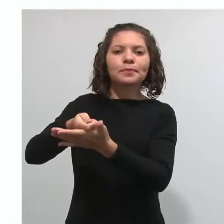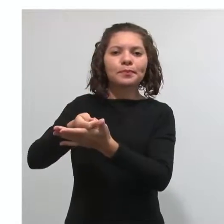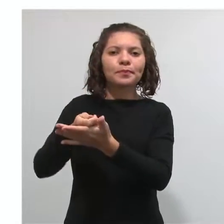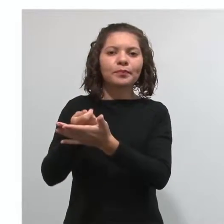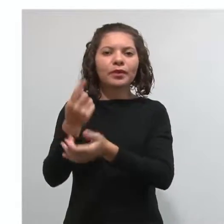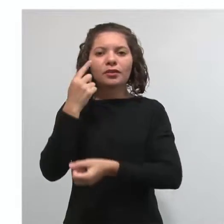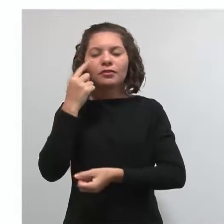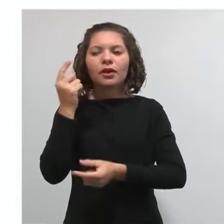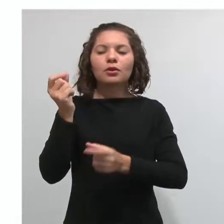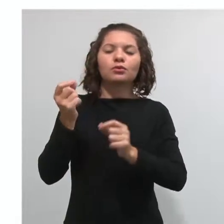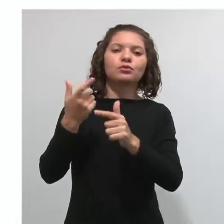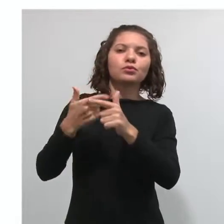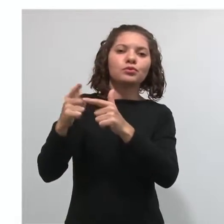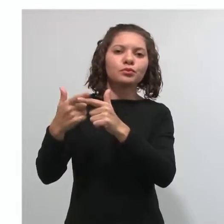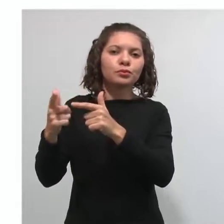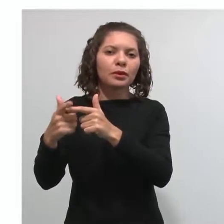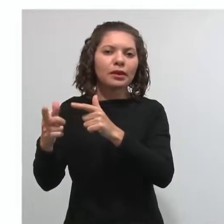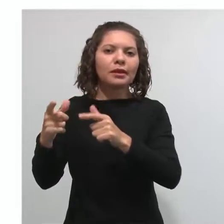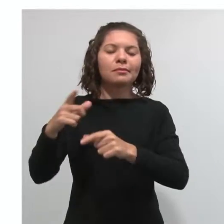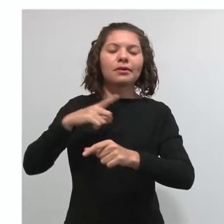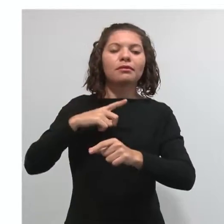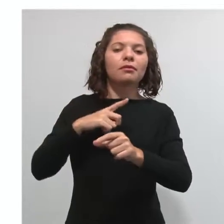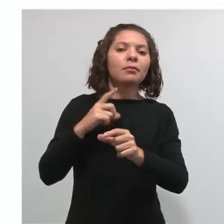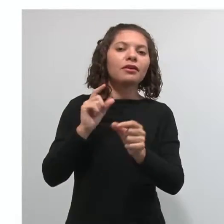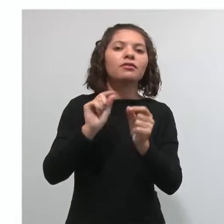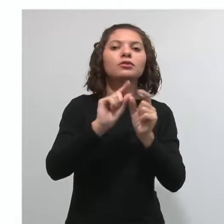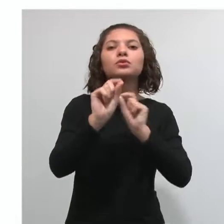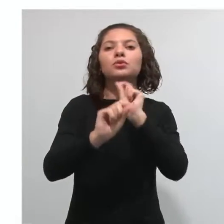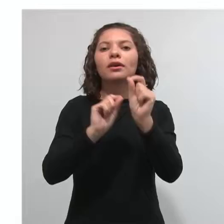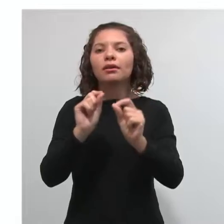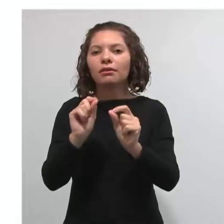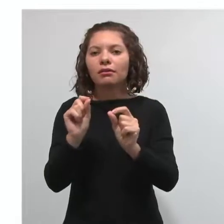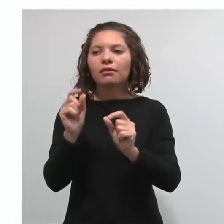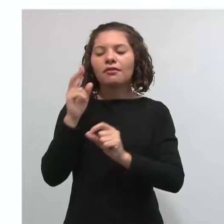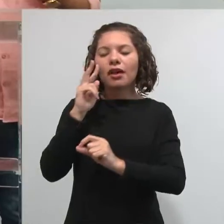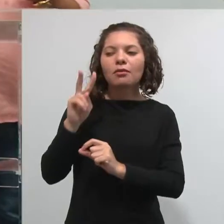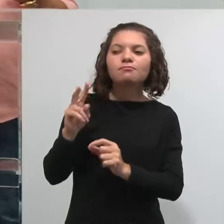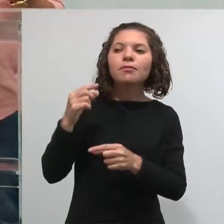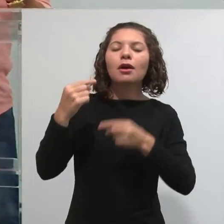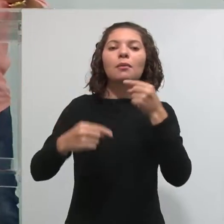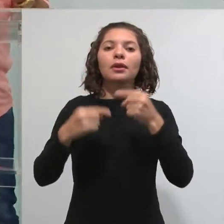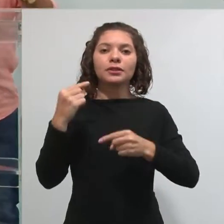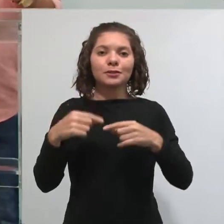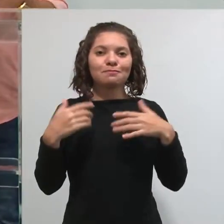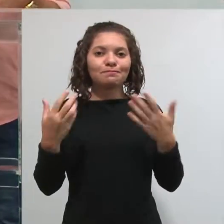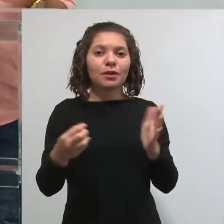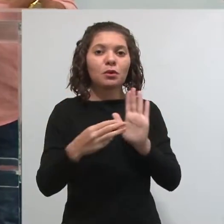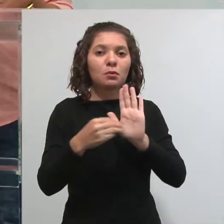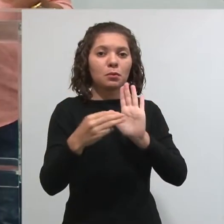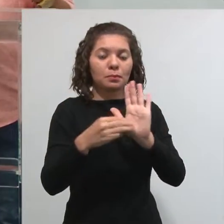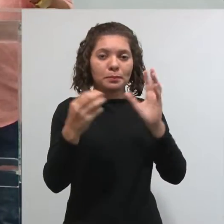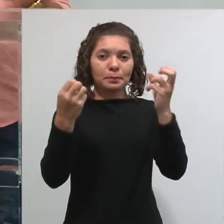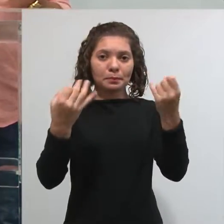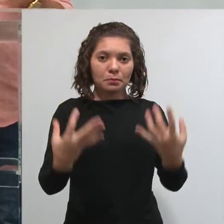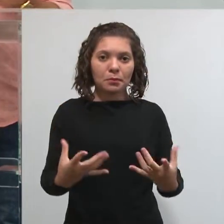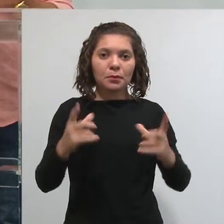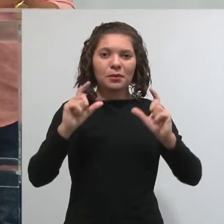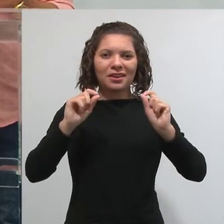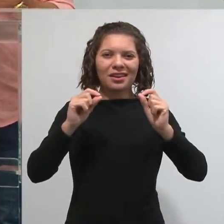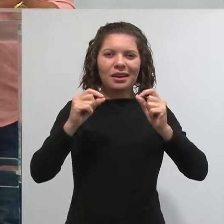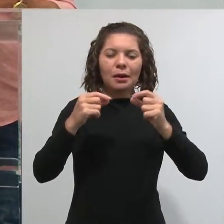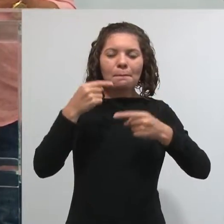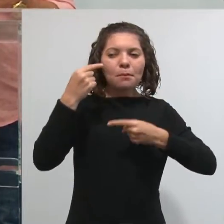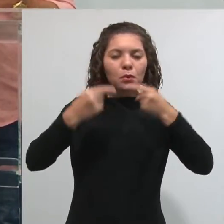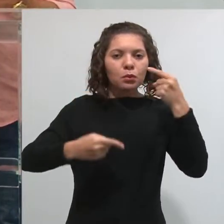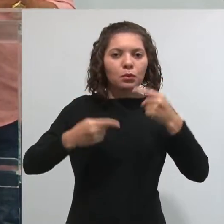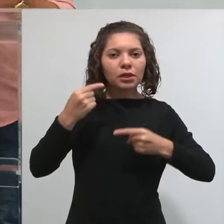fluxo de problemas, fluxo de soluções e fluxo de política. Então, esse modelo, ele defende que para que uma política pública ela